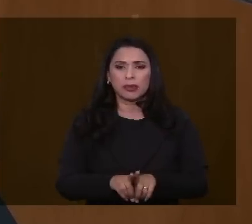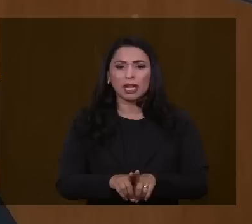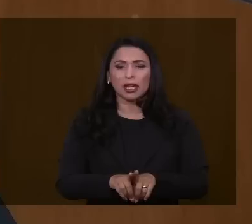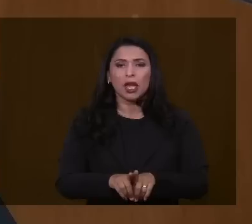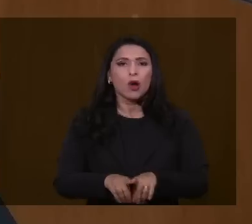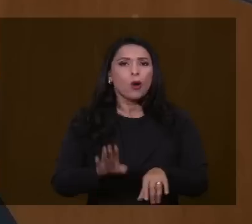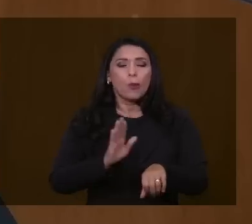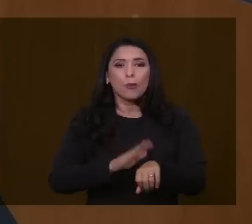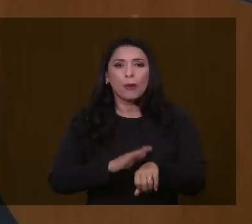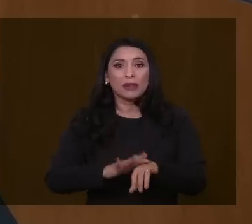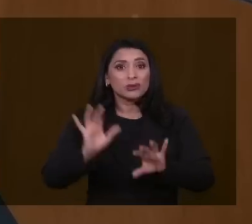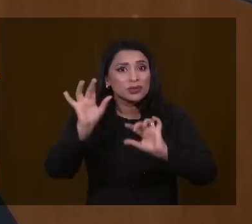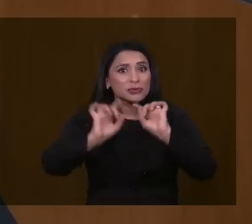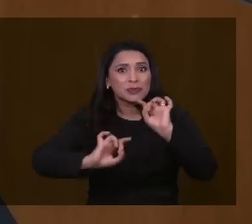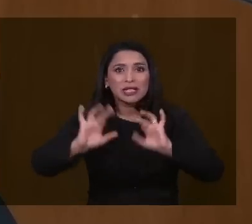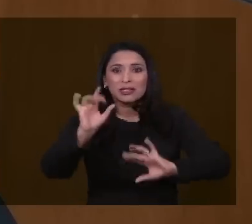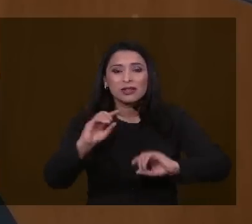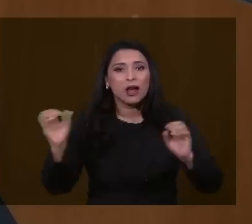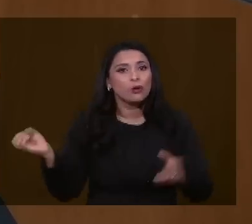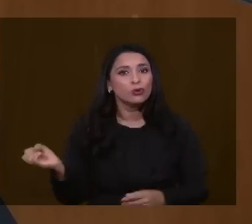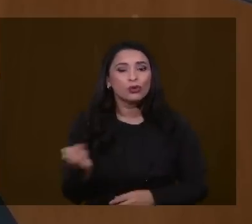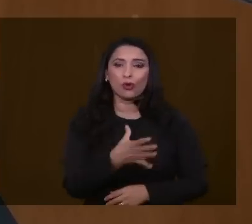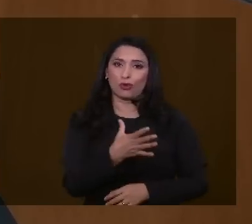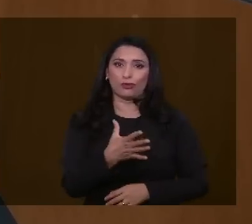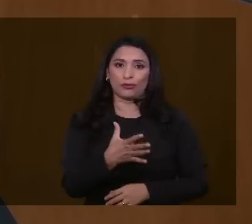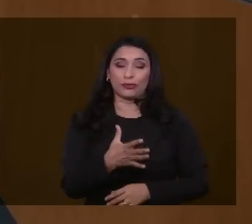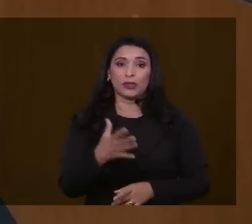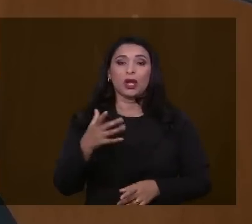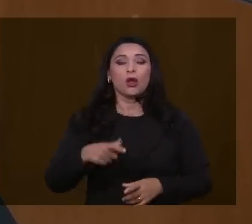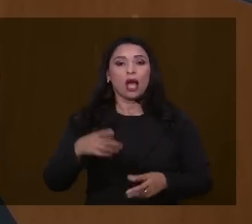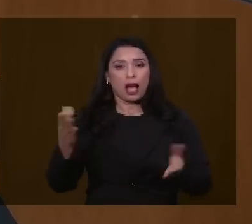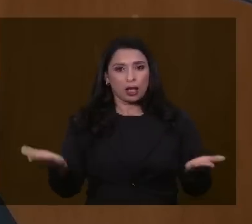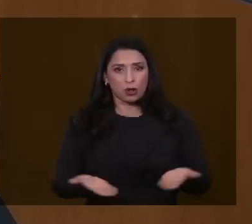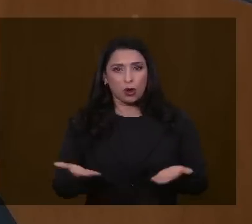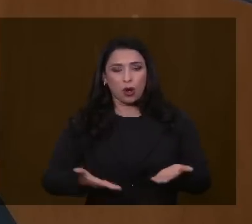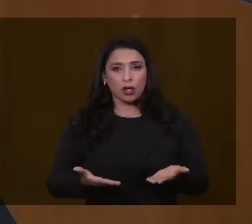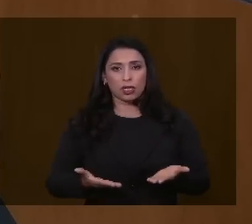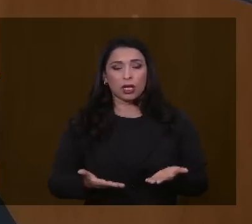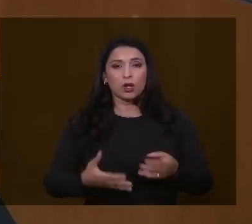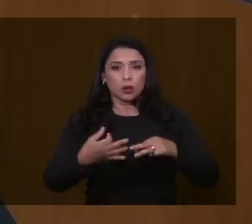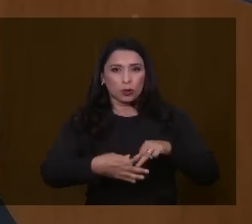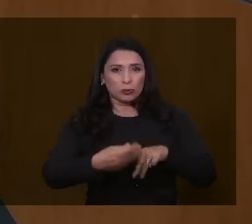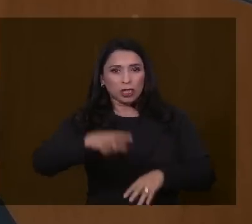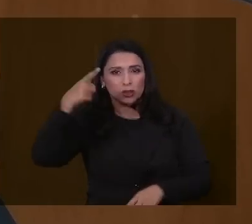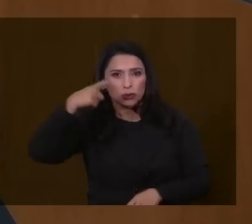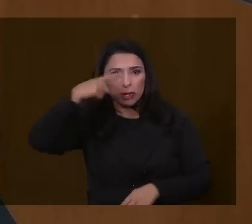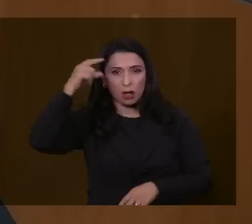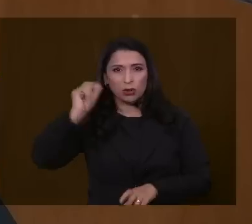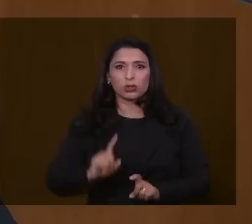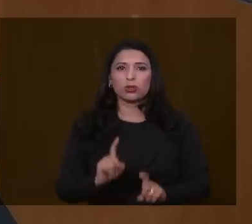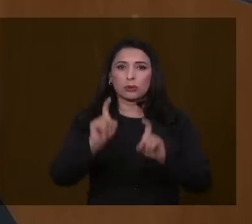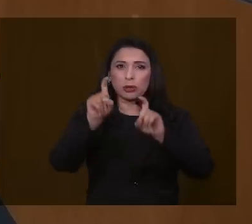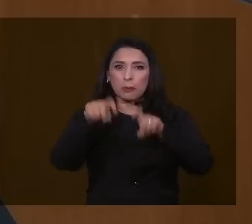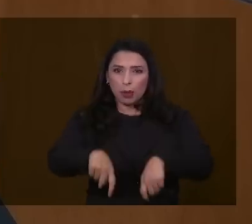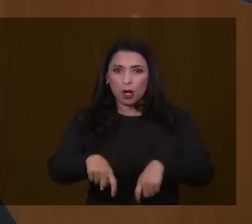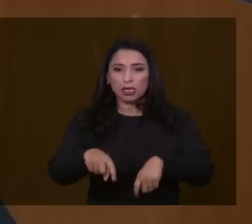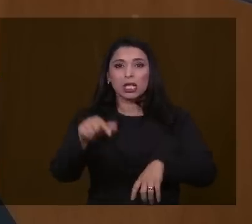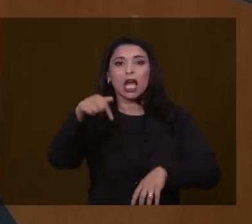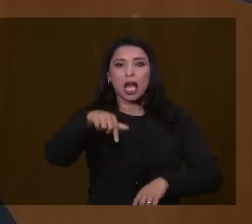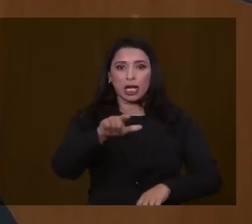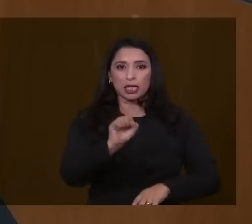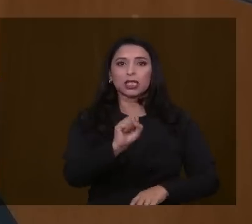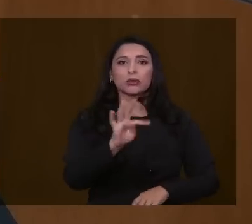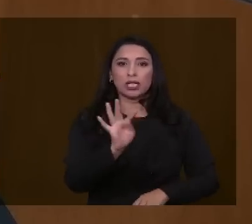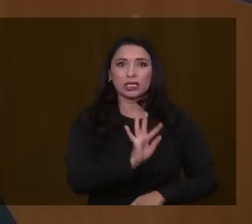novo. Ministro Roberto Barroso, a posse de Vossa Excelência na presidência deste tribunal torna